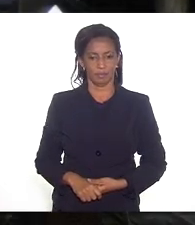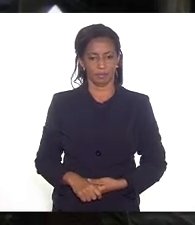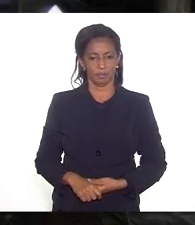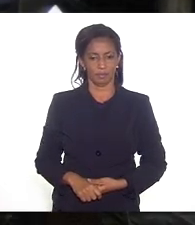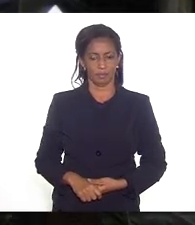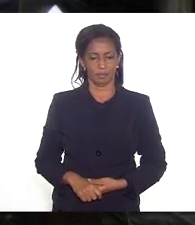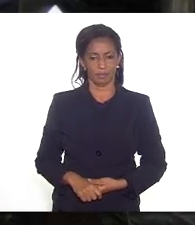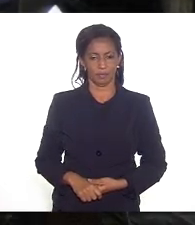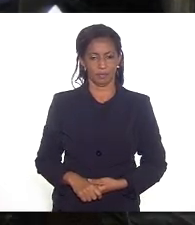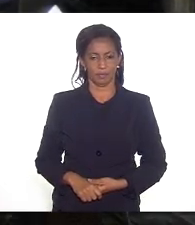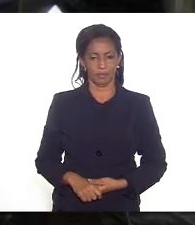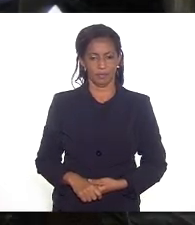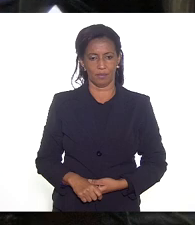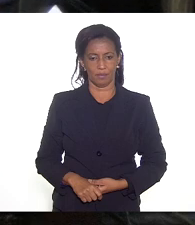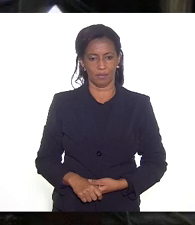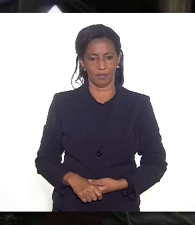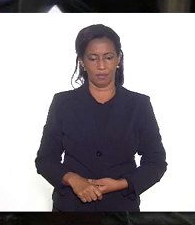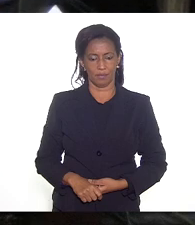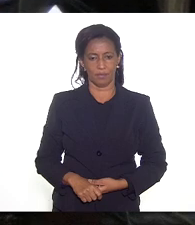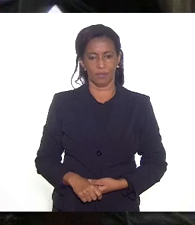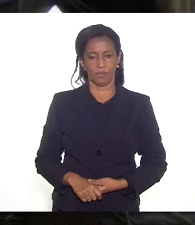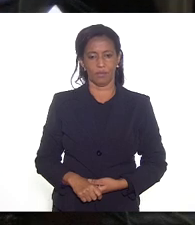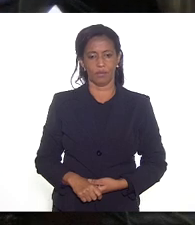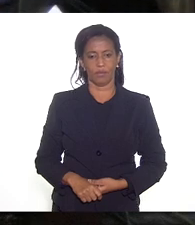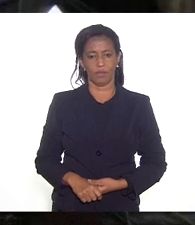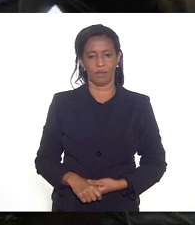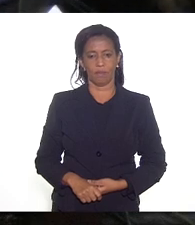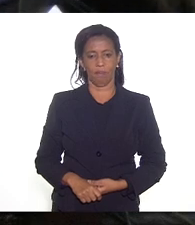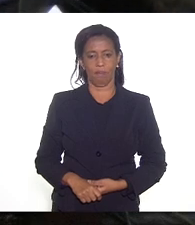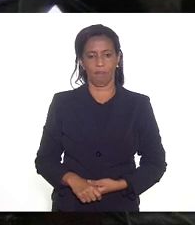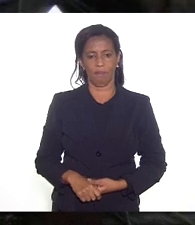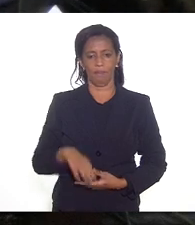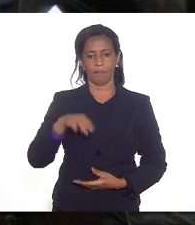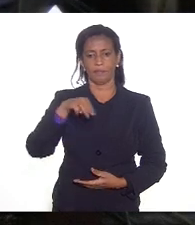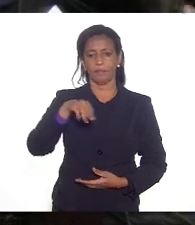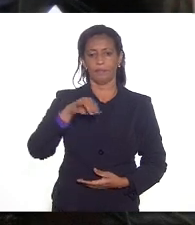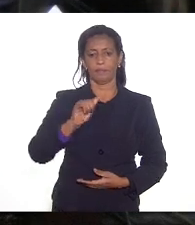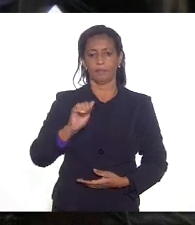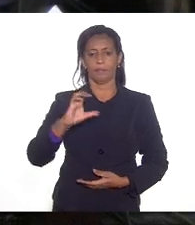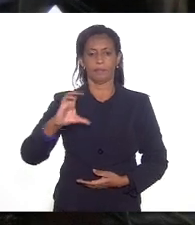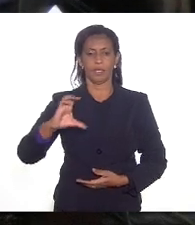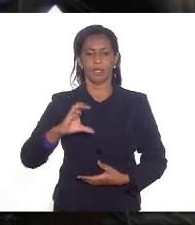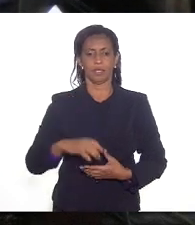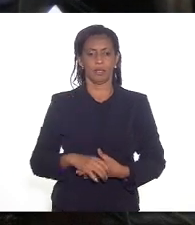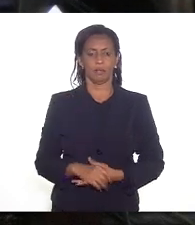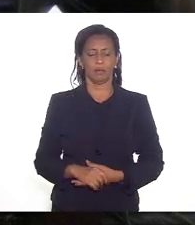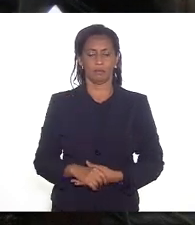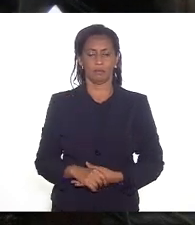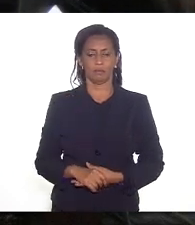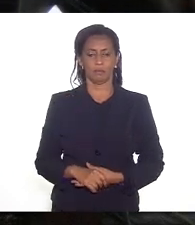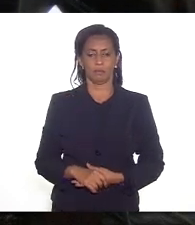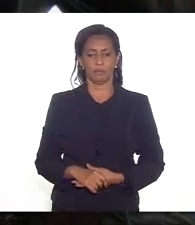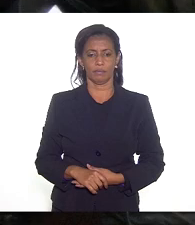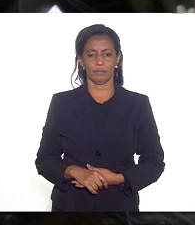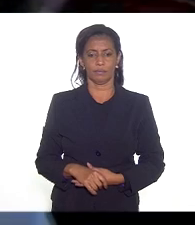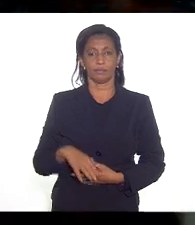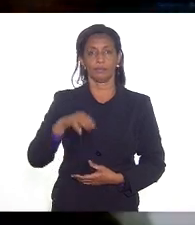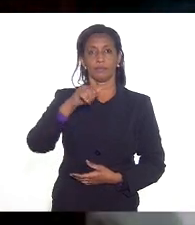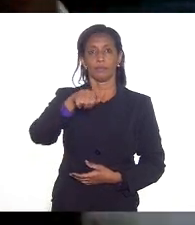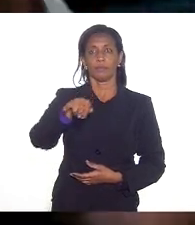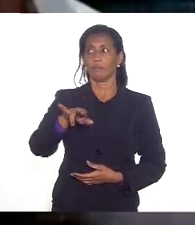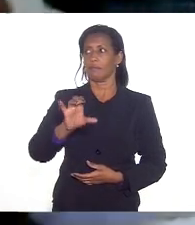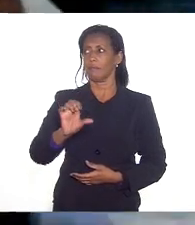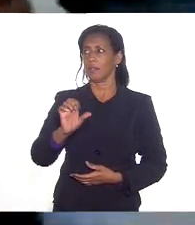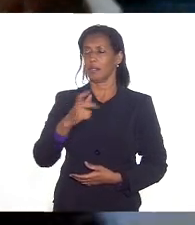de novo que pudesse você breve por favor deputado do minc o presidente